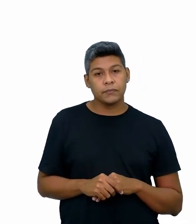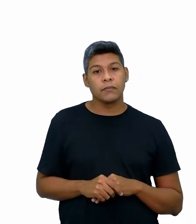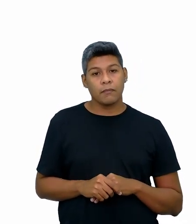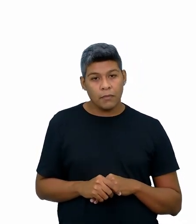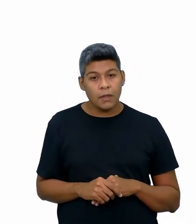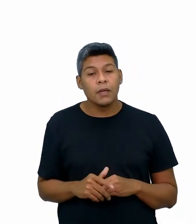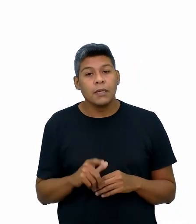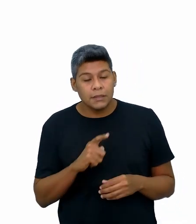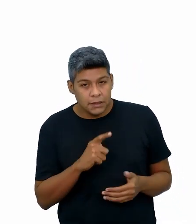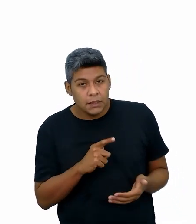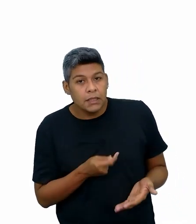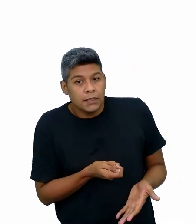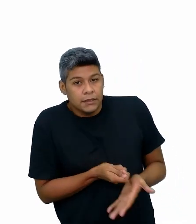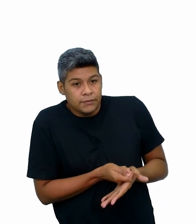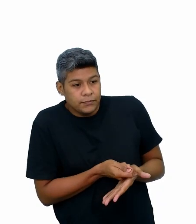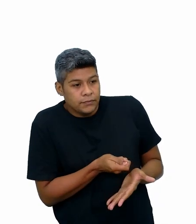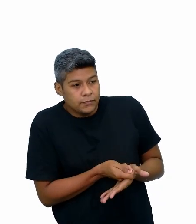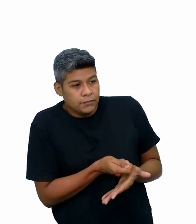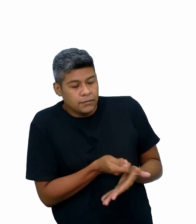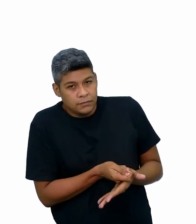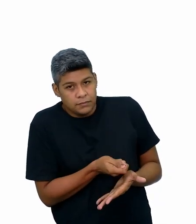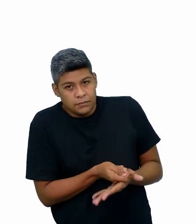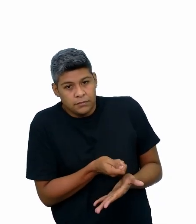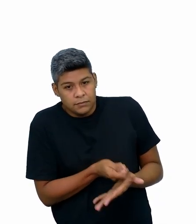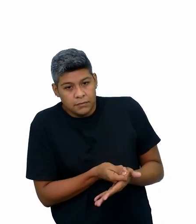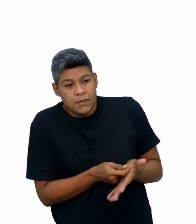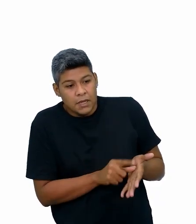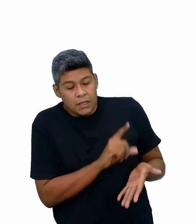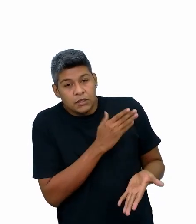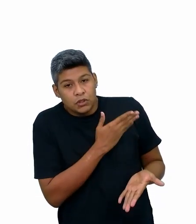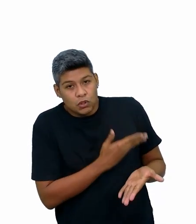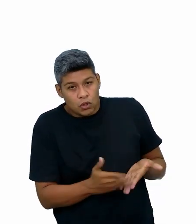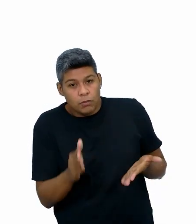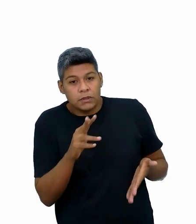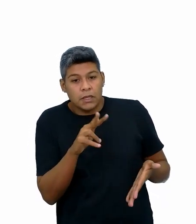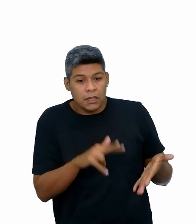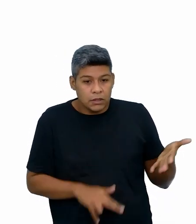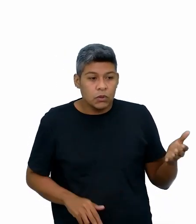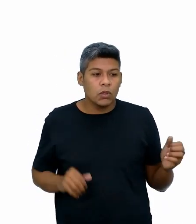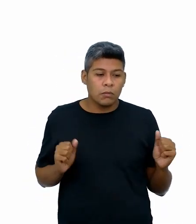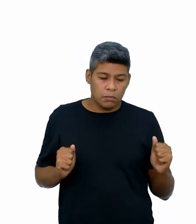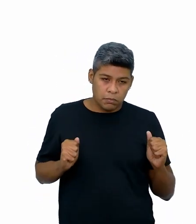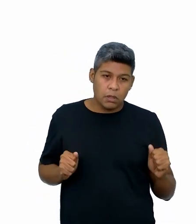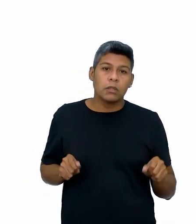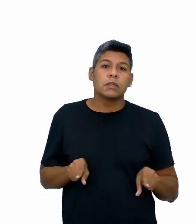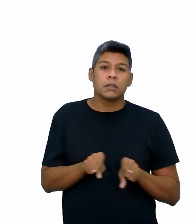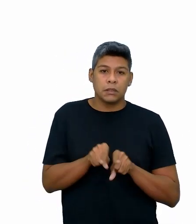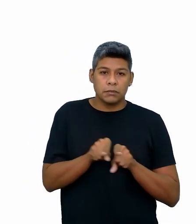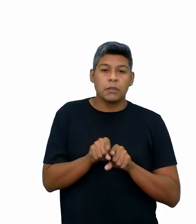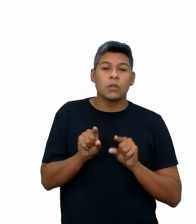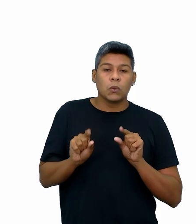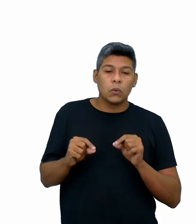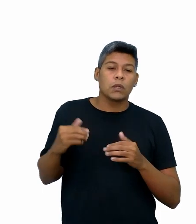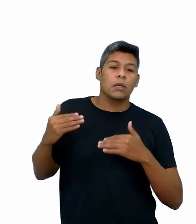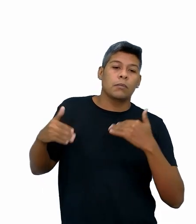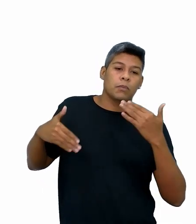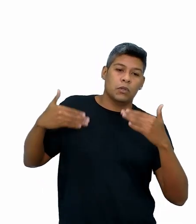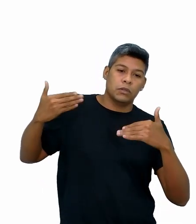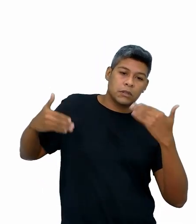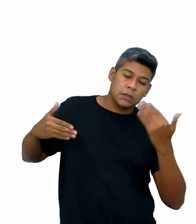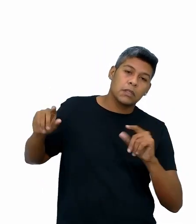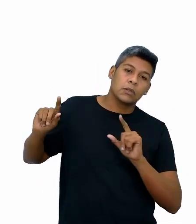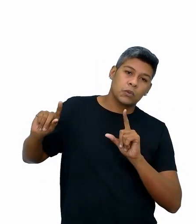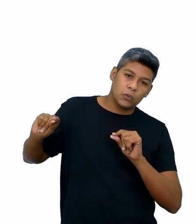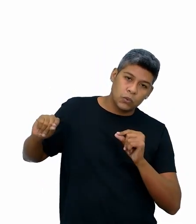uma exploração. Talvez antes de começar essa leitura, né, professora, a gente pode aí também já fazer esse processo aí